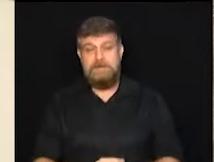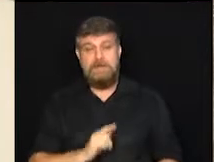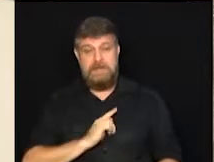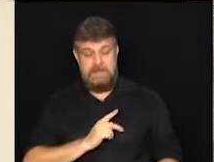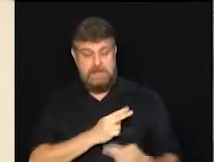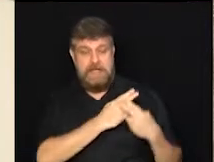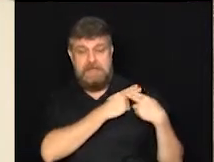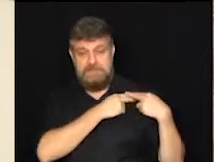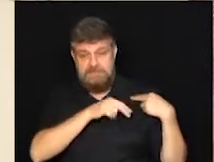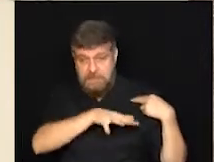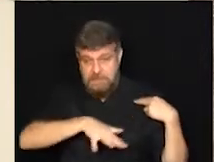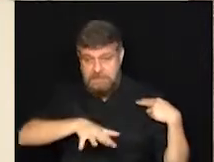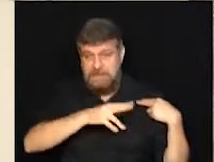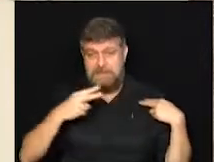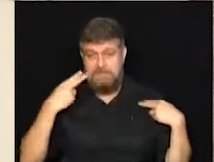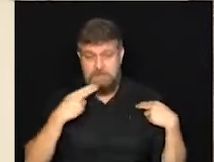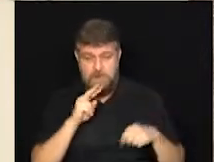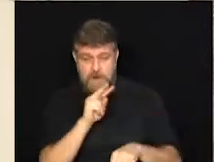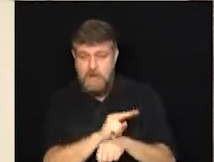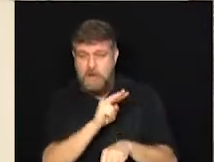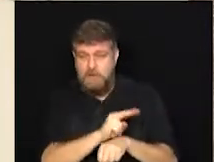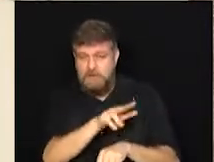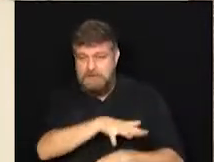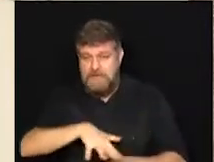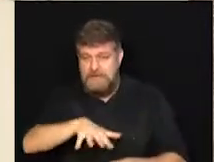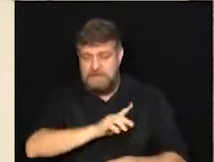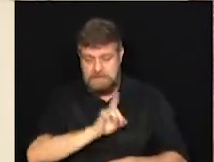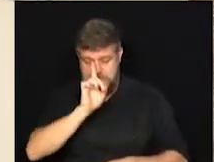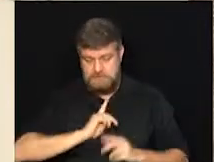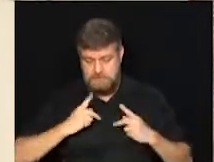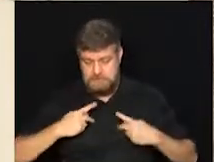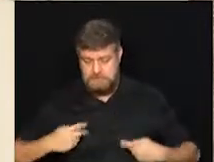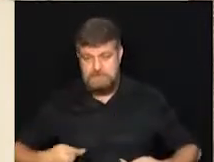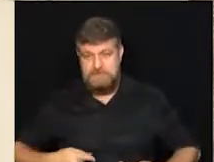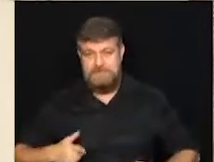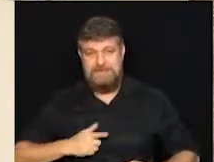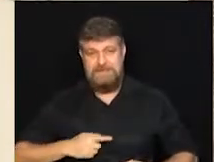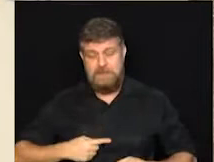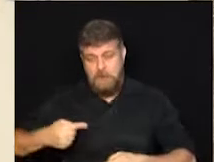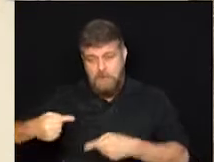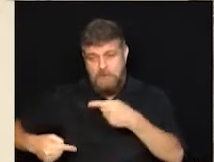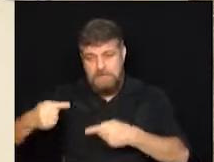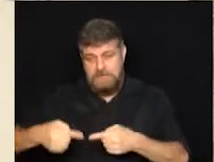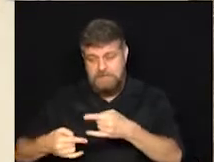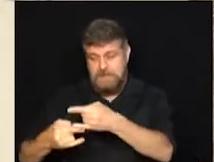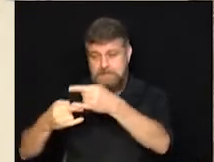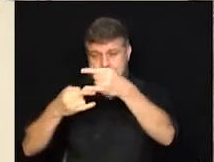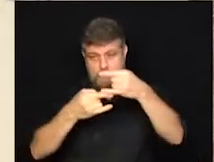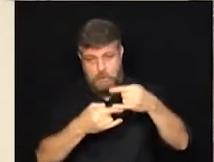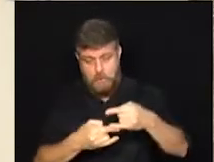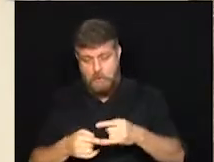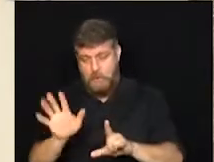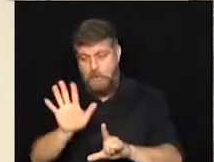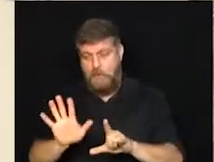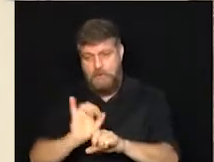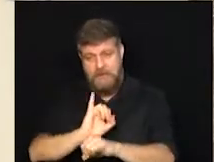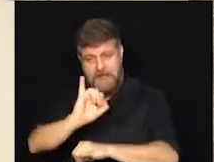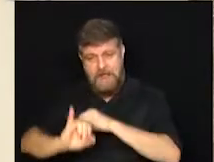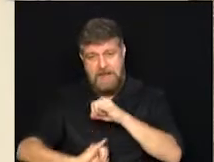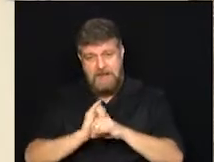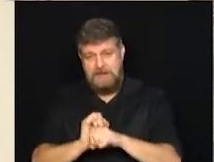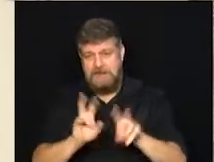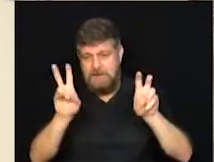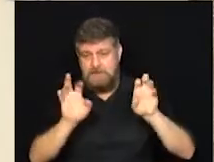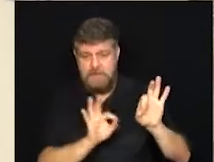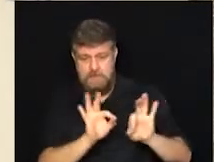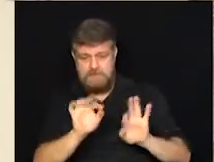e Cidadania e vai mediar um debate que vai ser realizado de forma online a partir de agora para debater sobre o projeto de lei de